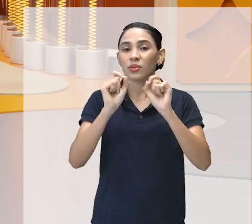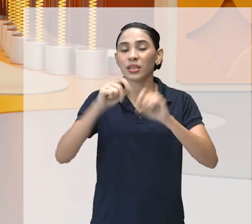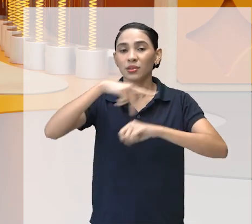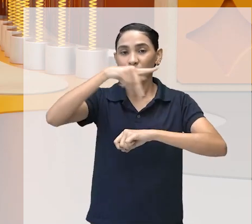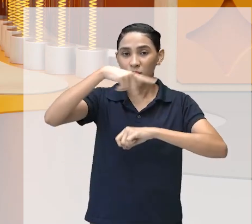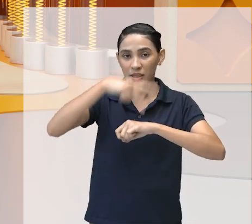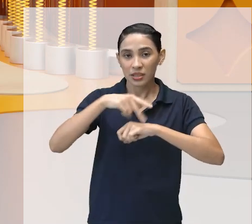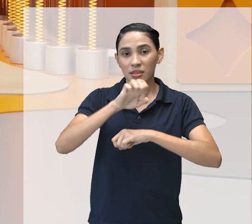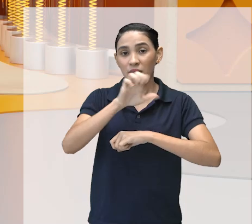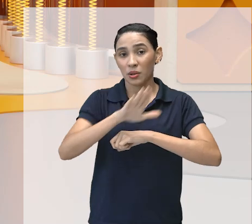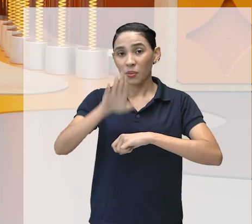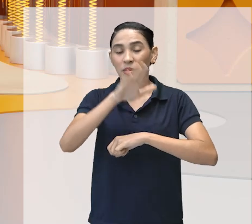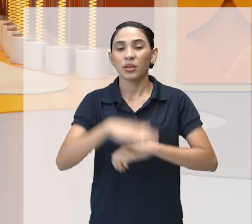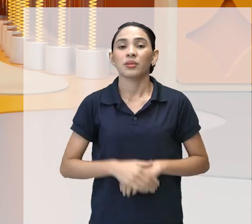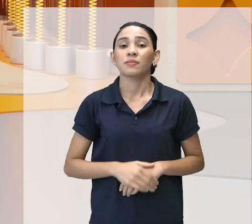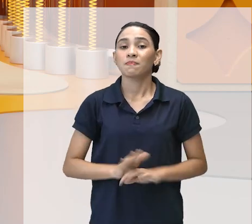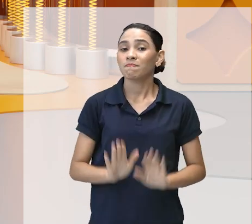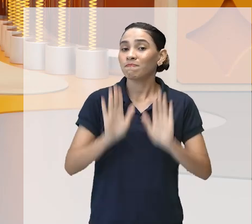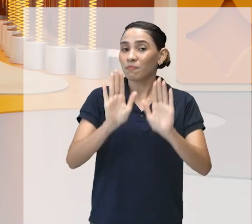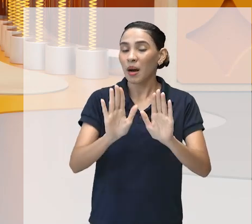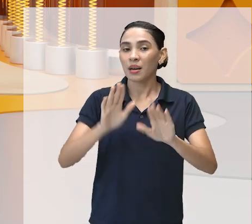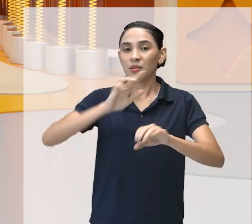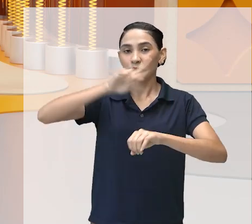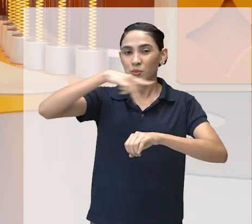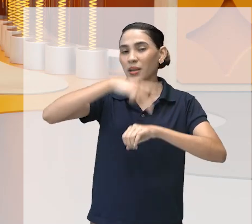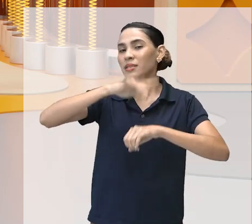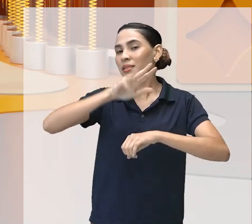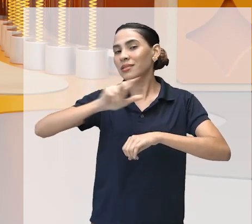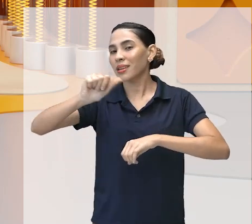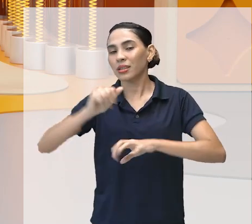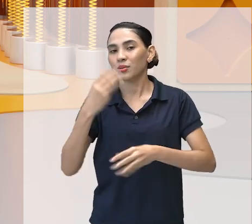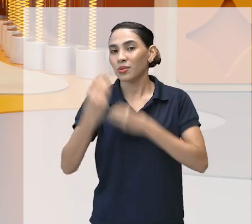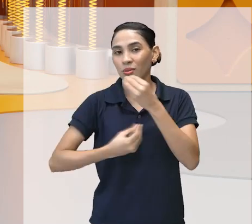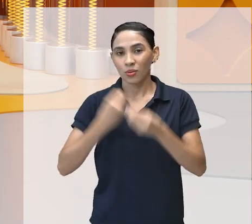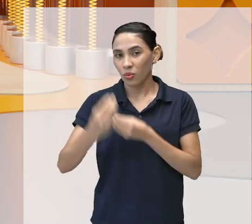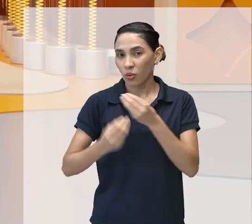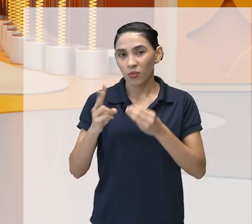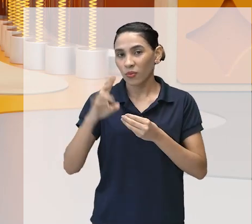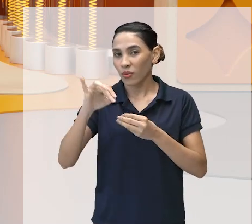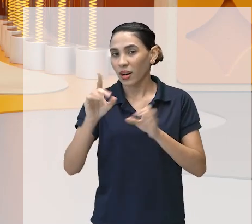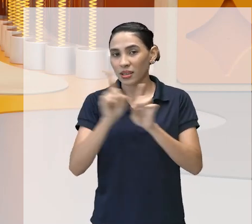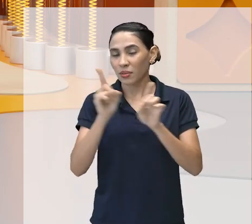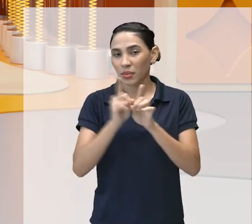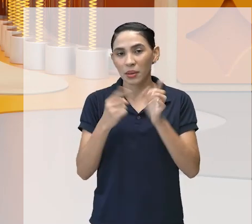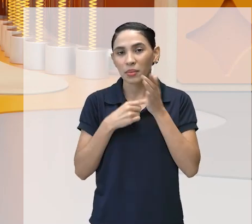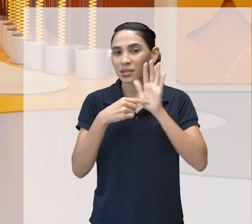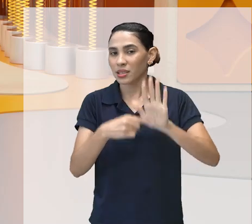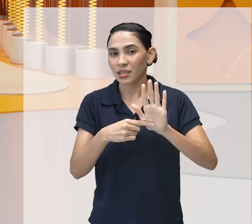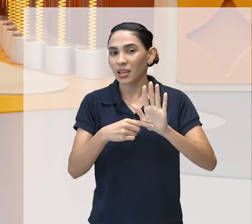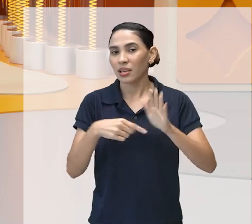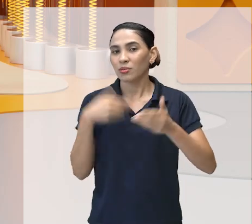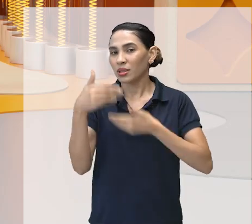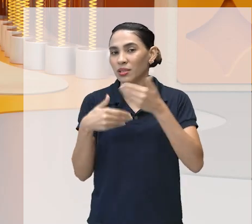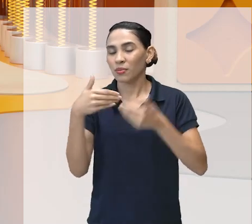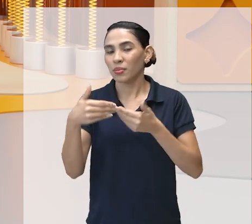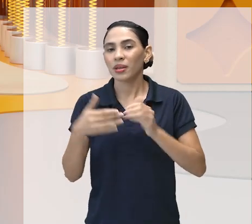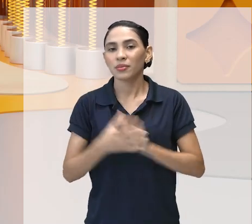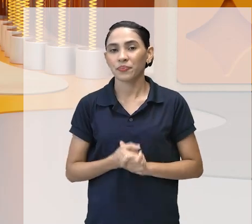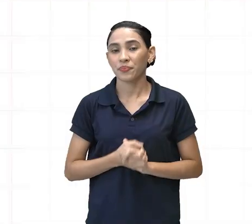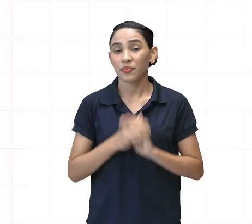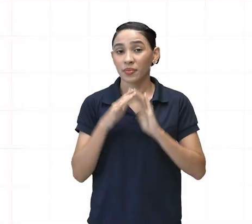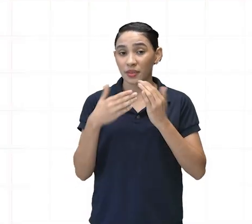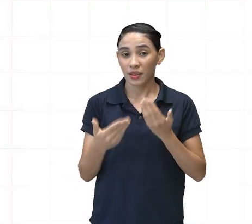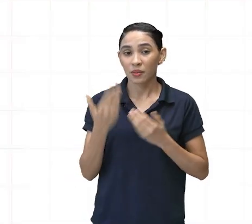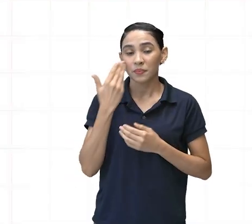dos países europeus. Mas os países asiáticos, como é que vai estar aí esse desenvolvimento? Então,